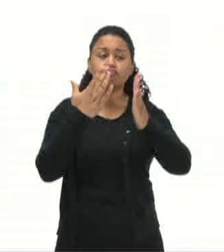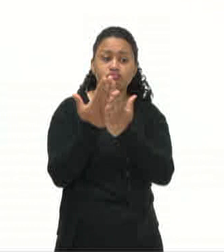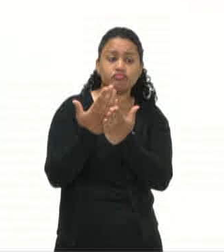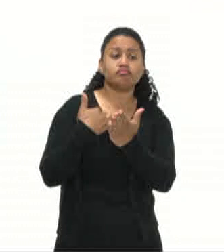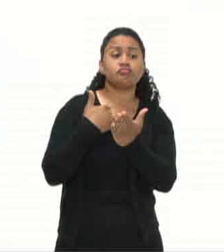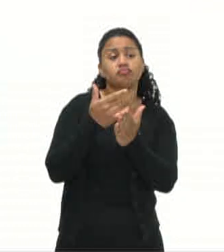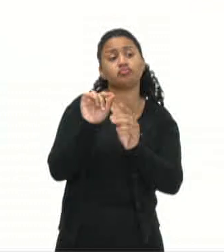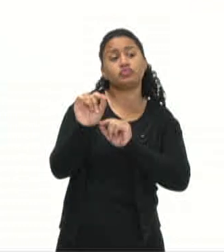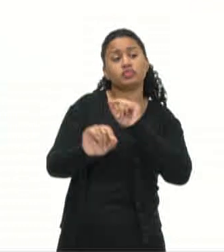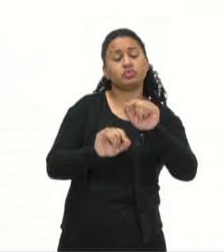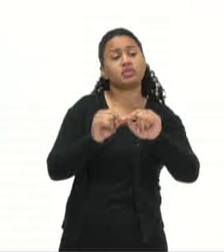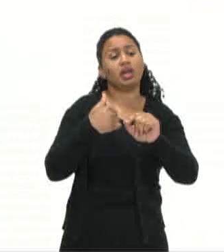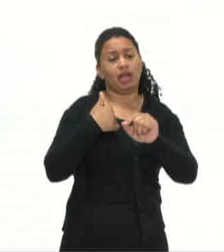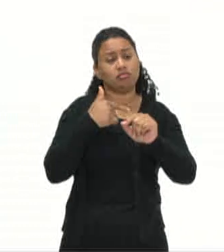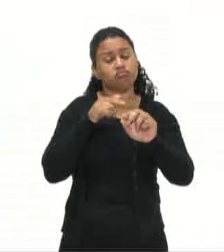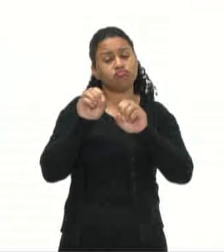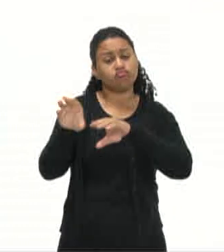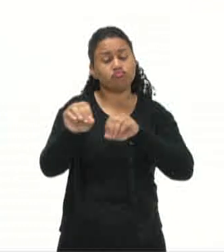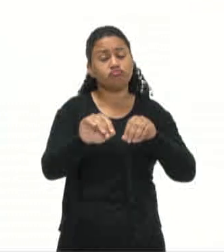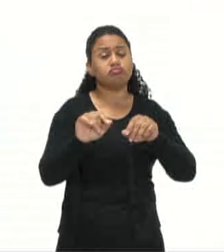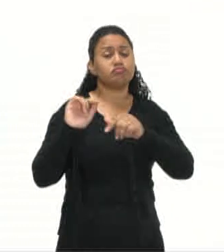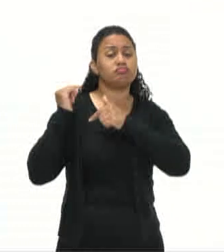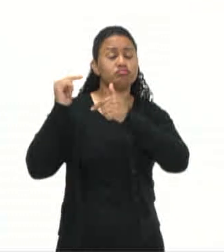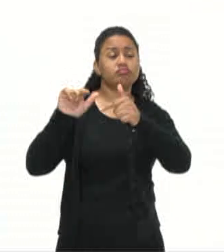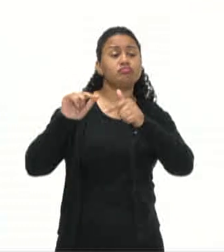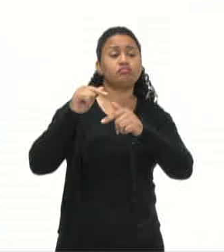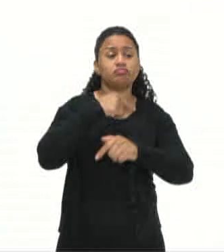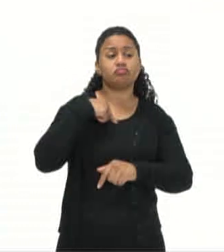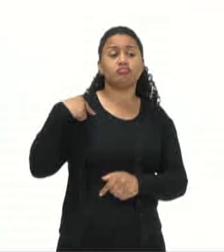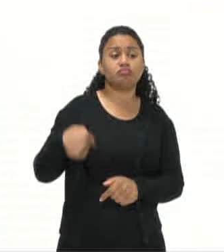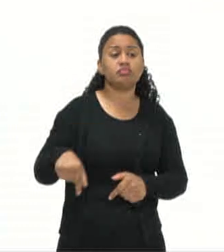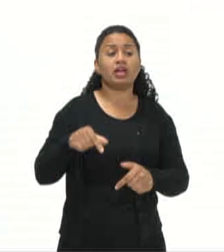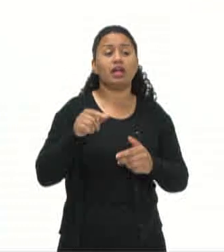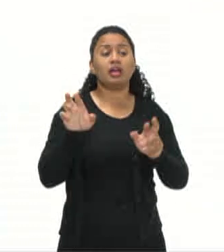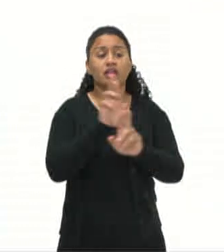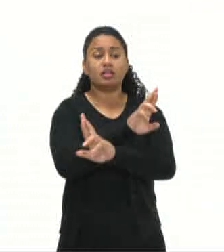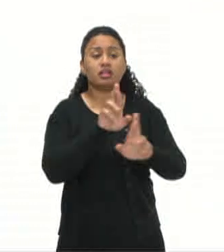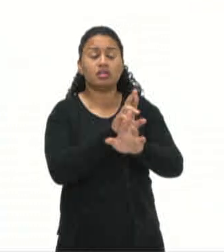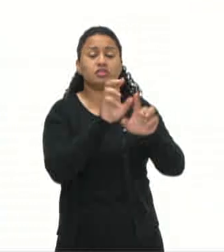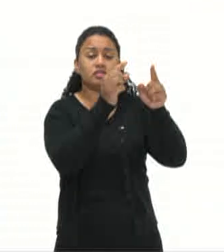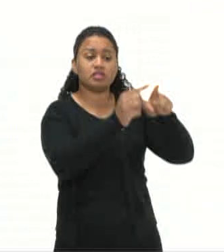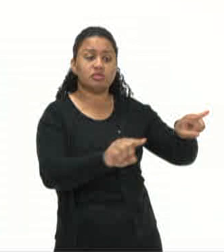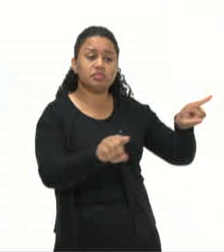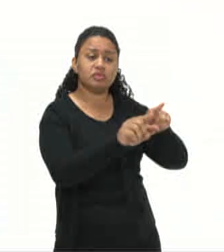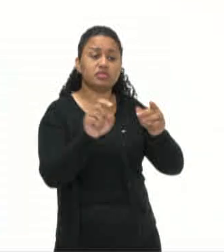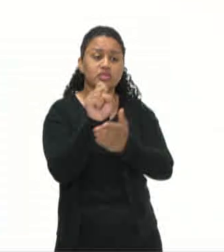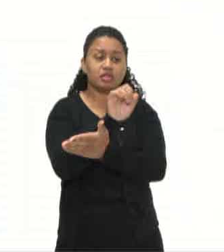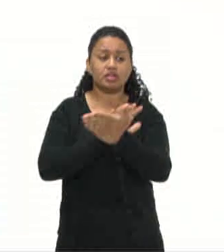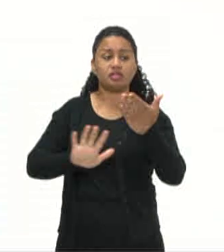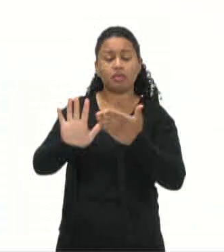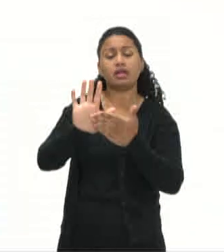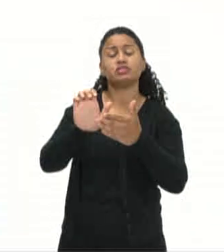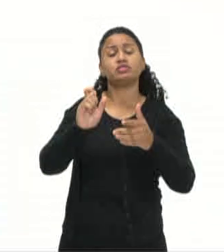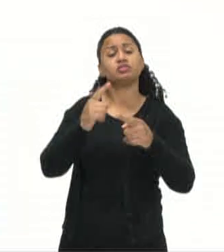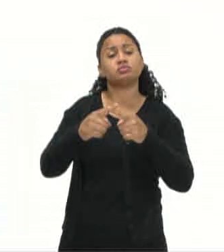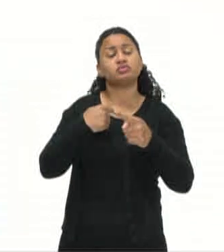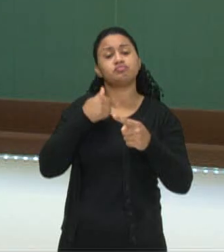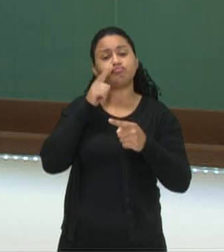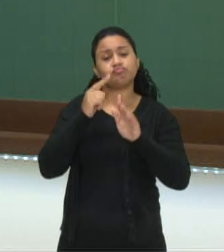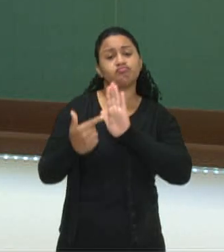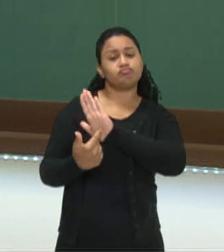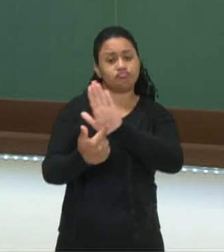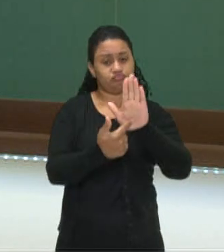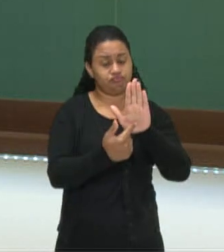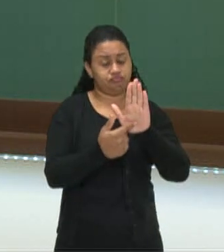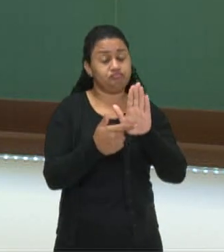interior, uma tradição chinesa. Ele começa a associar música e imagem, sendo que as cores para ele têm um significado forte em sua expressão. Primeiramente, como falei, já era de